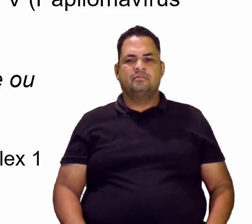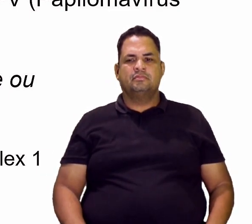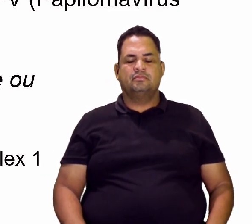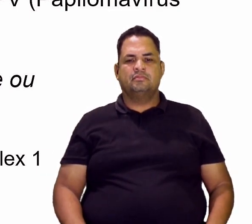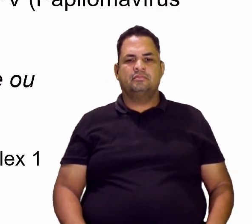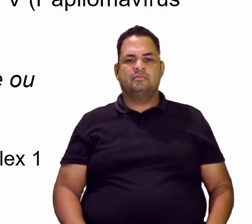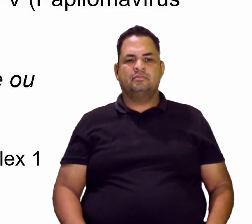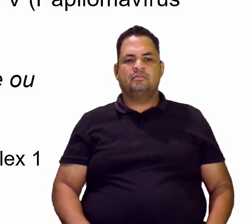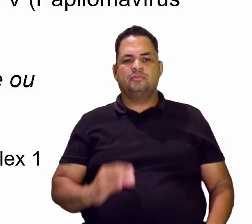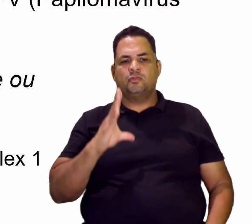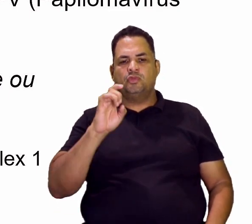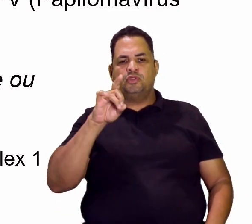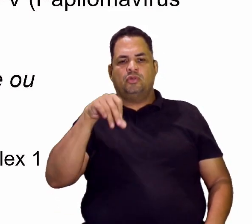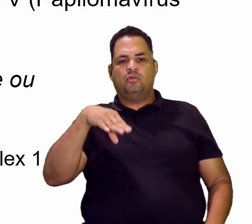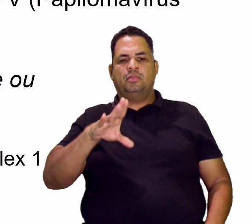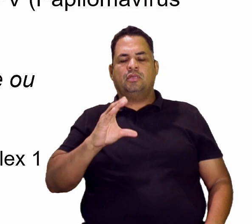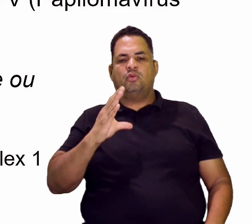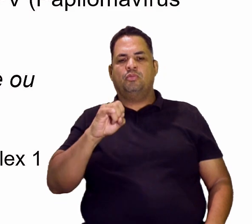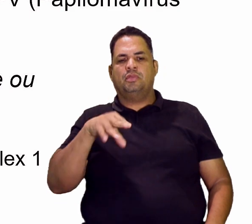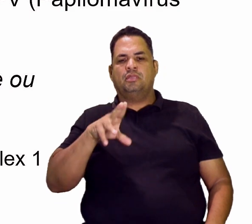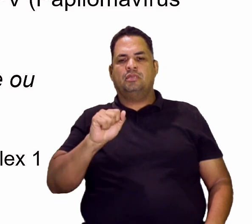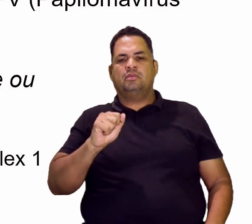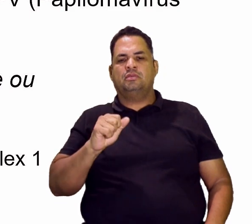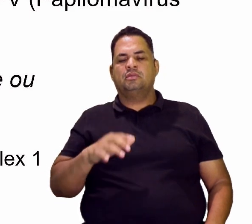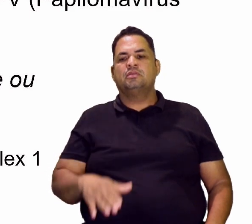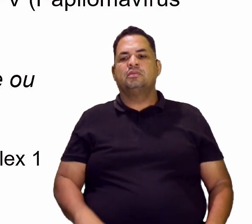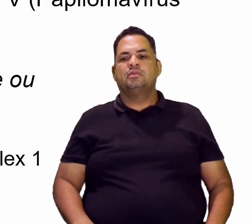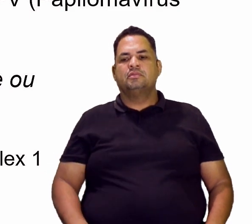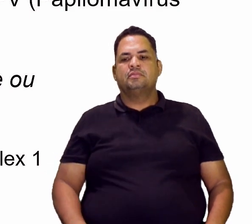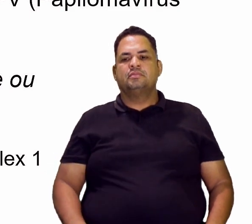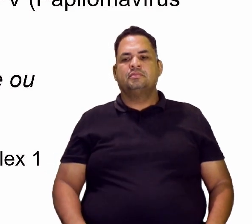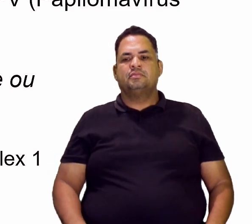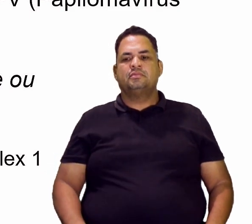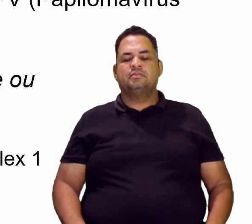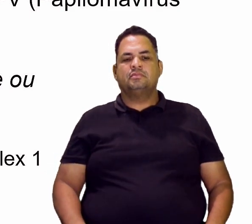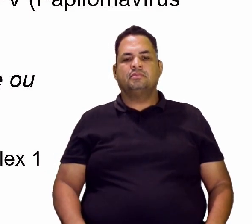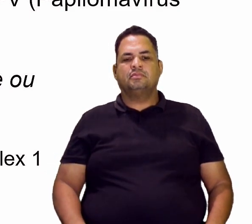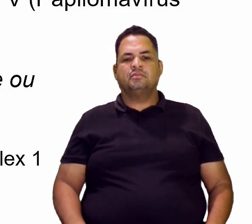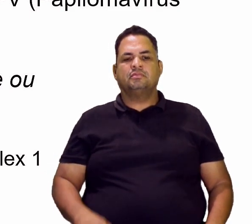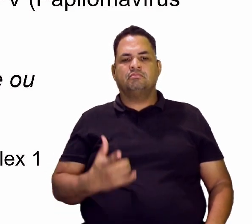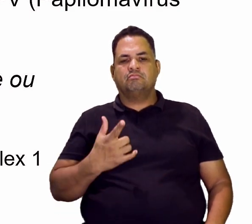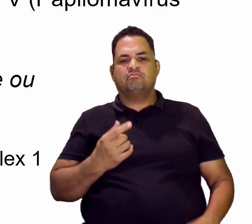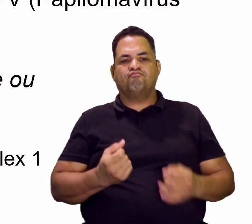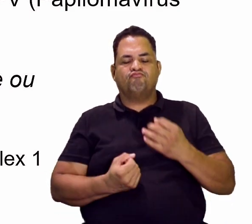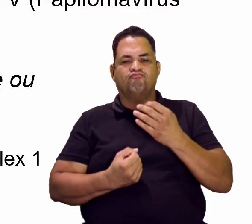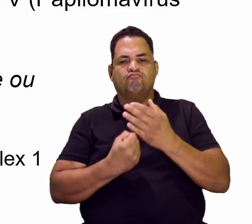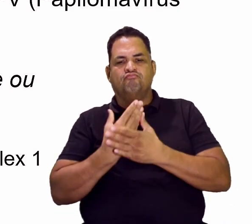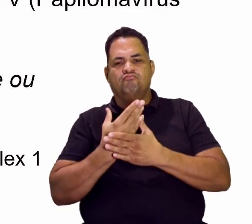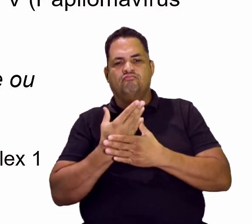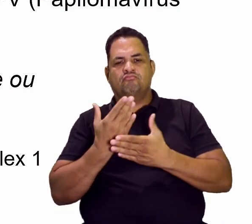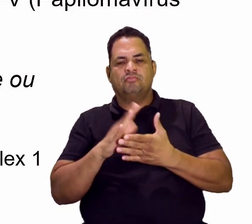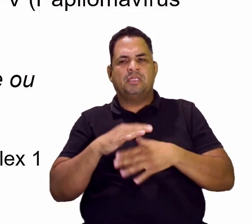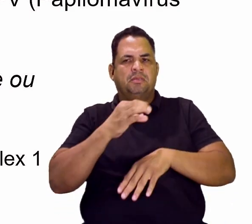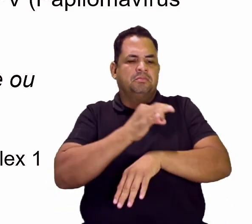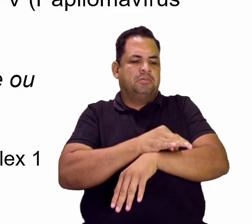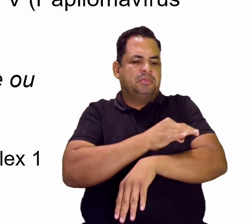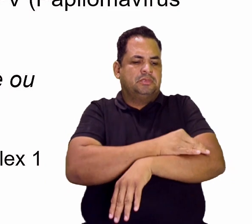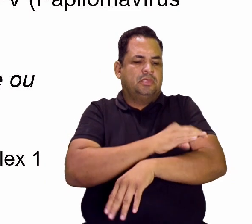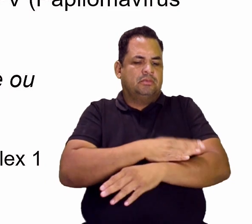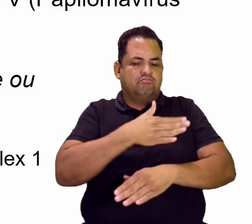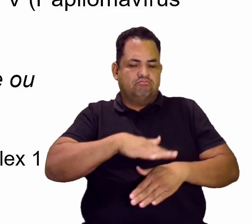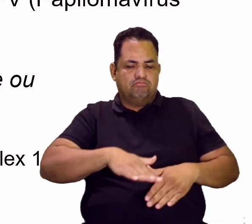condiloma acuminado, tá? A catapora, que é a doençazinha que normalmente aparece assim na infância ainda,